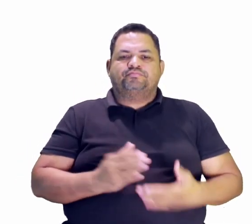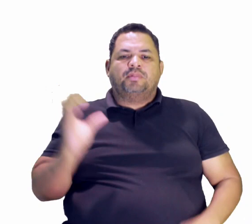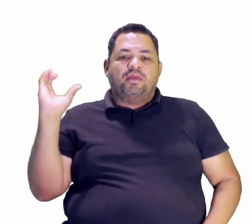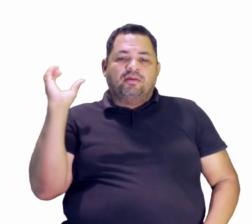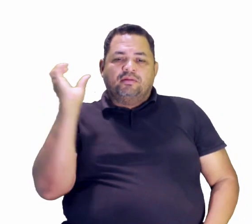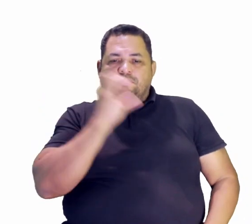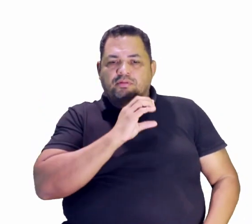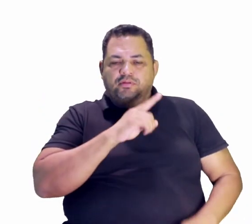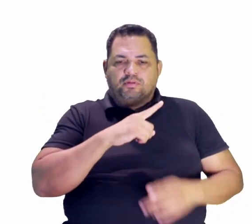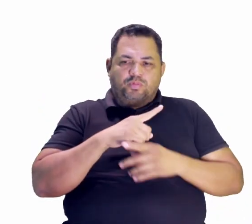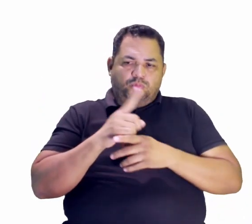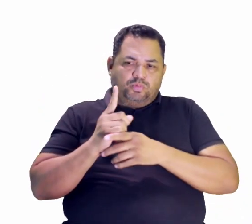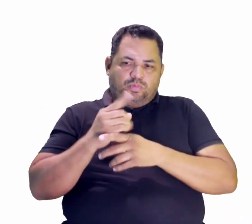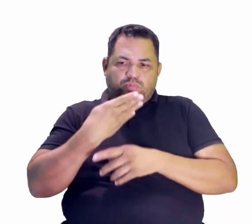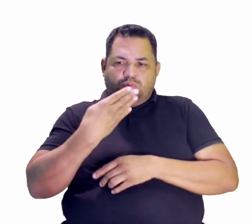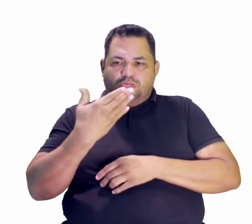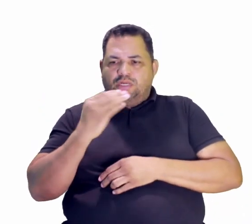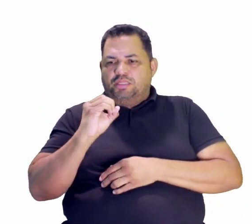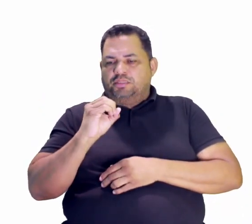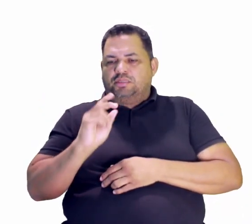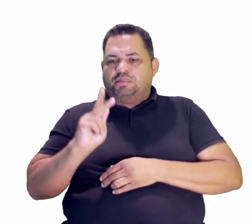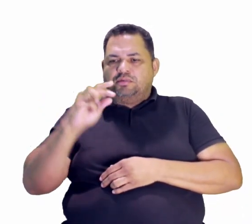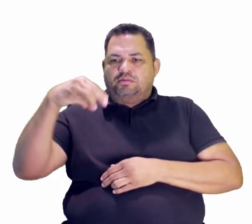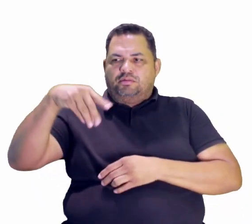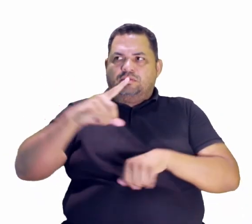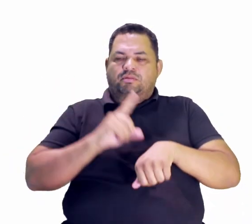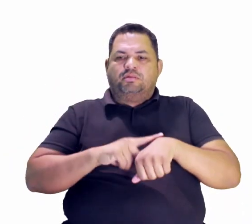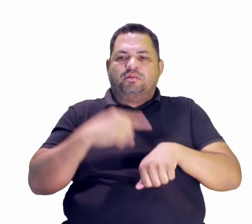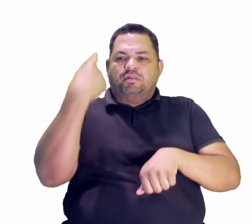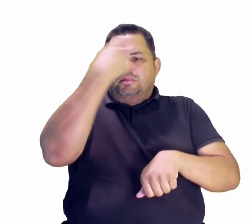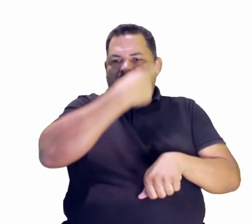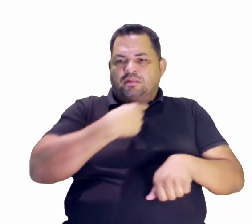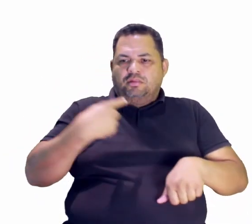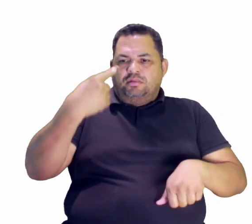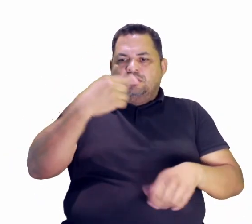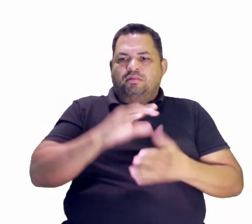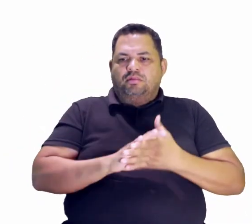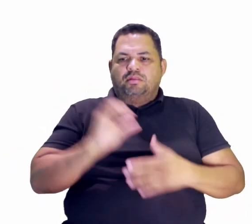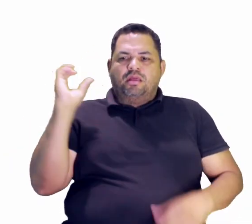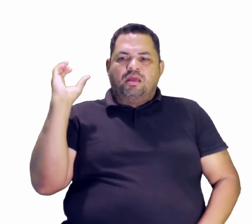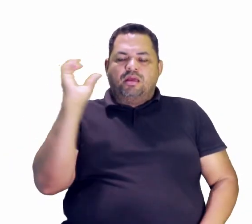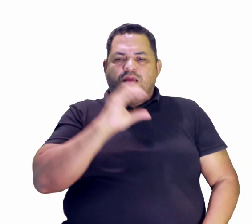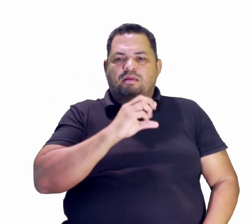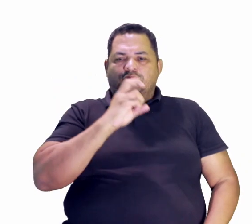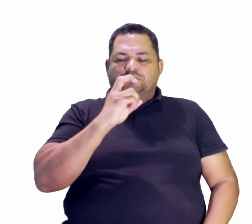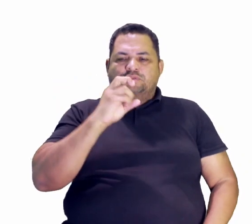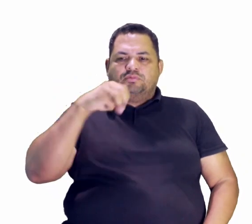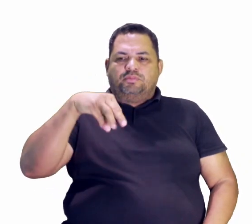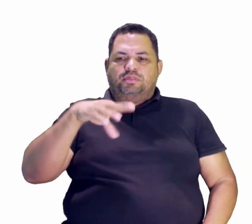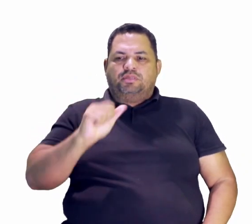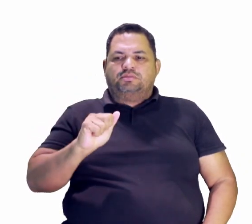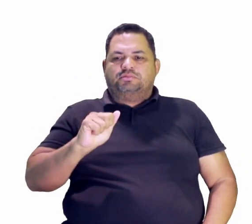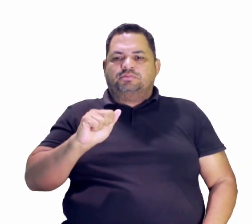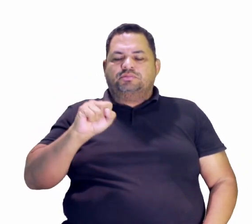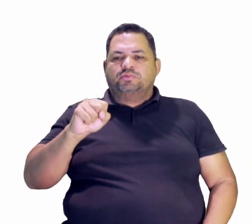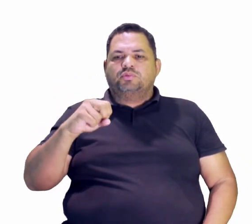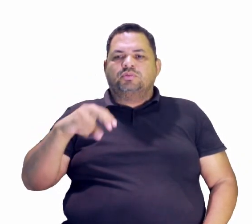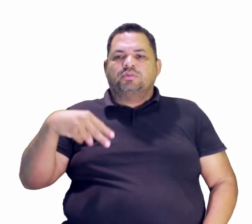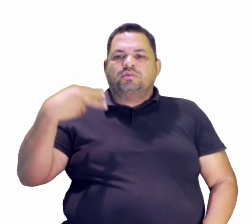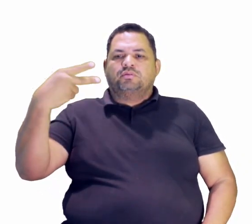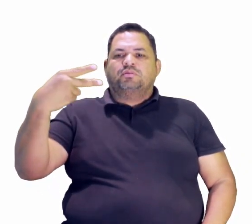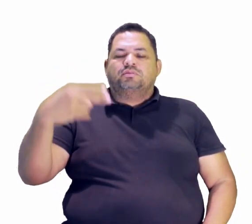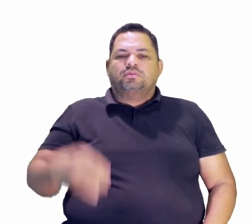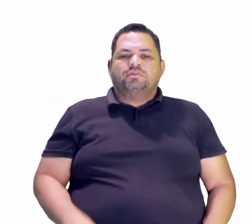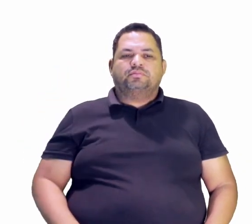né? 40 km por hora, certo? Aceleração, 5 metros por segundo ao quadrado, e assim